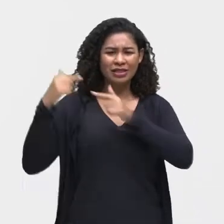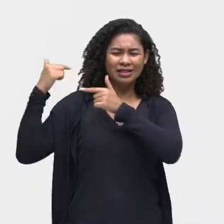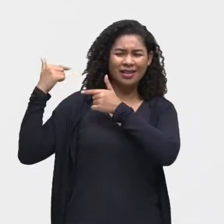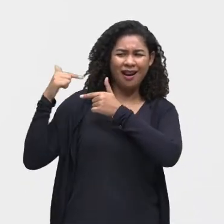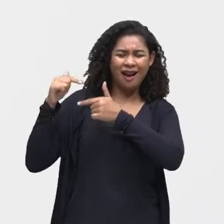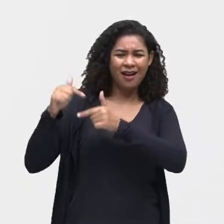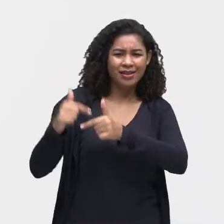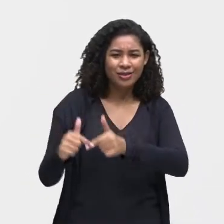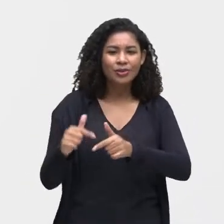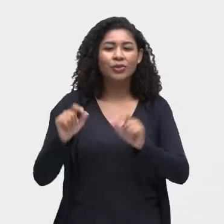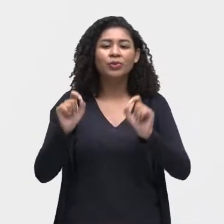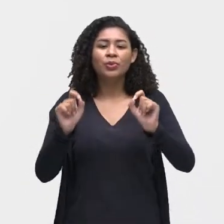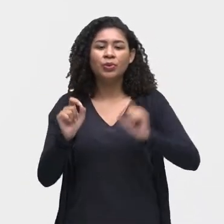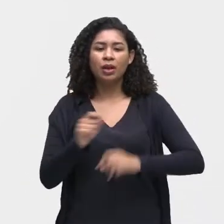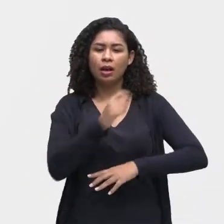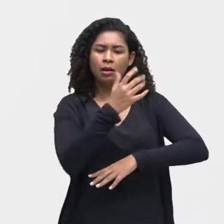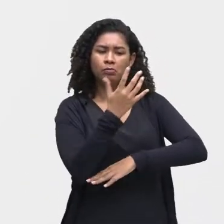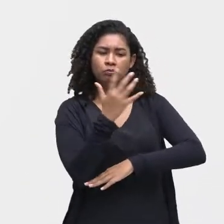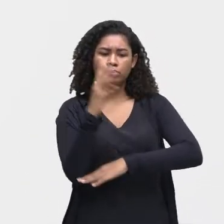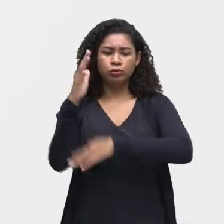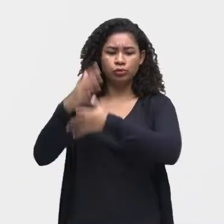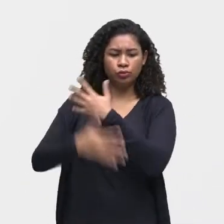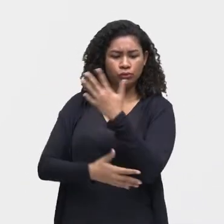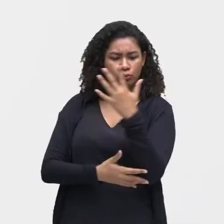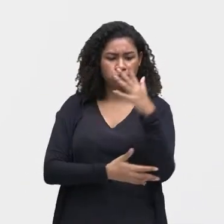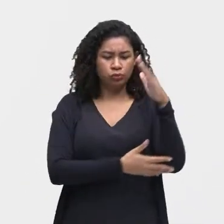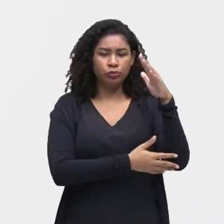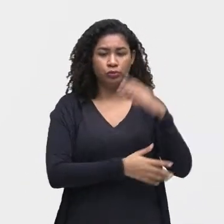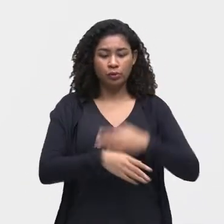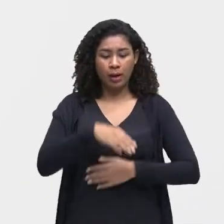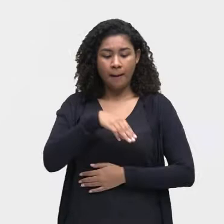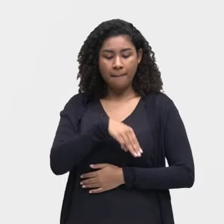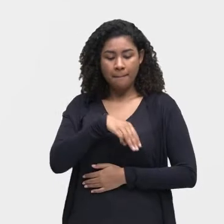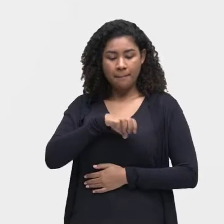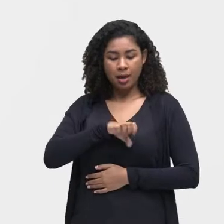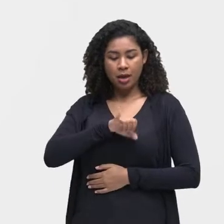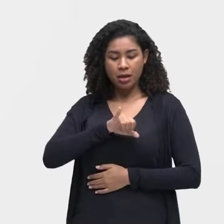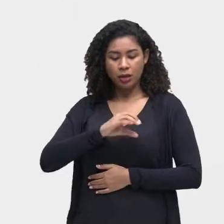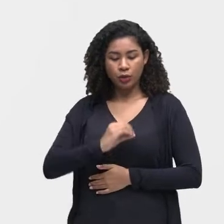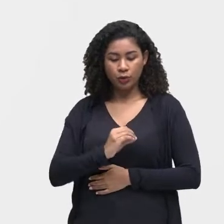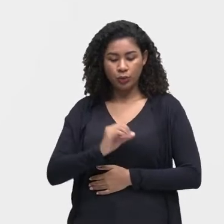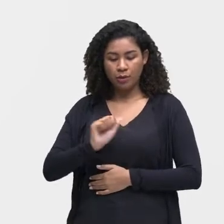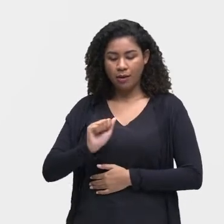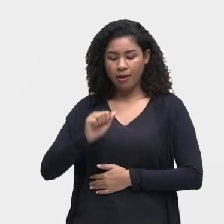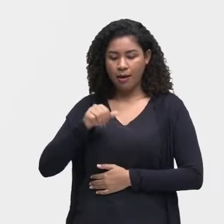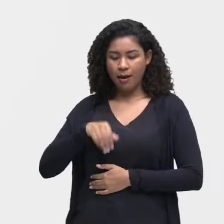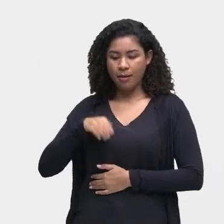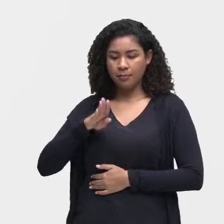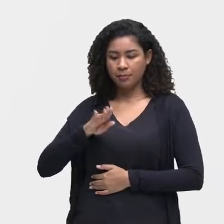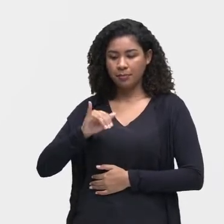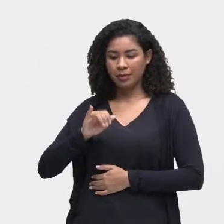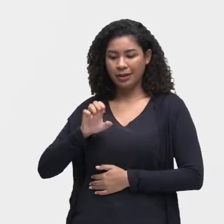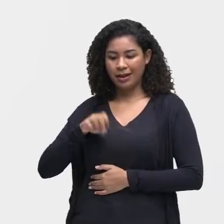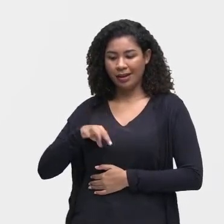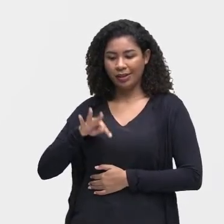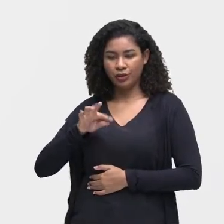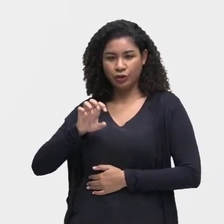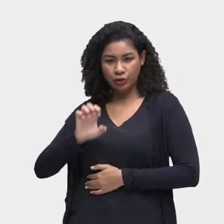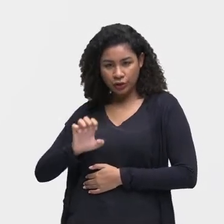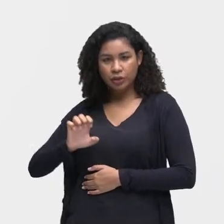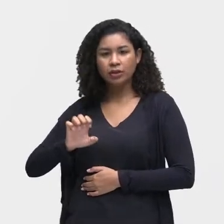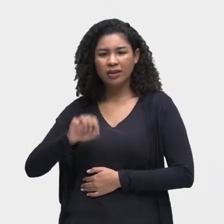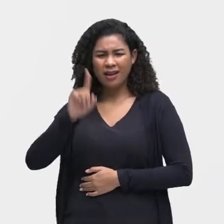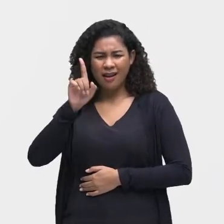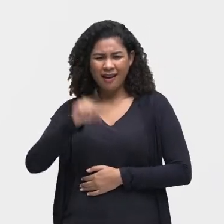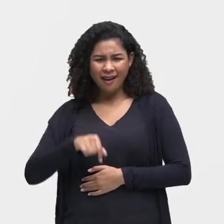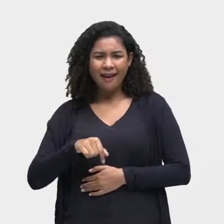meio ambiente é só a árvore, a planta, o rio. Não, gente, meio ambiente é